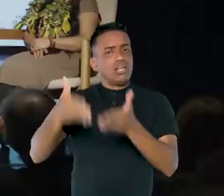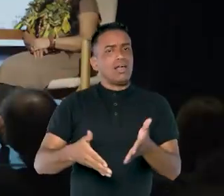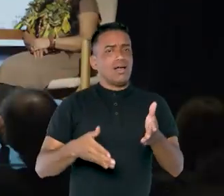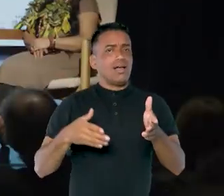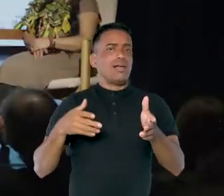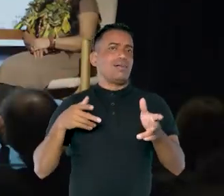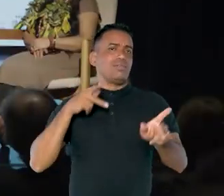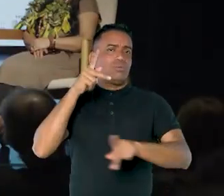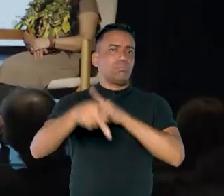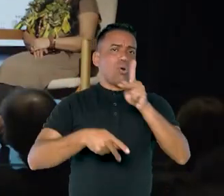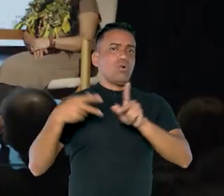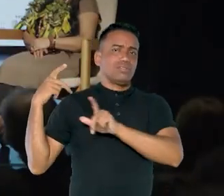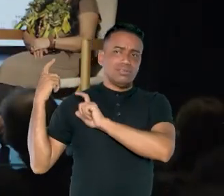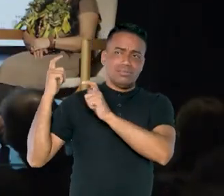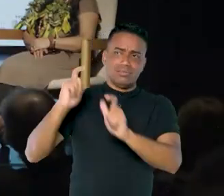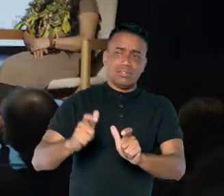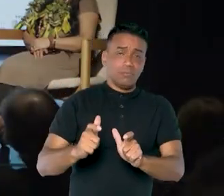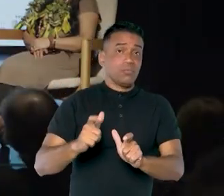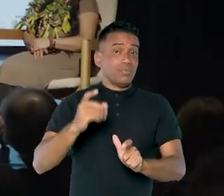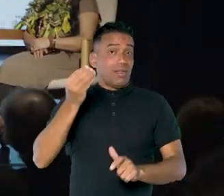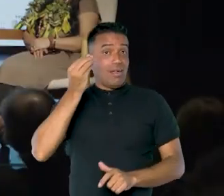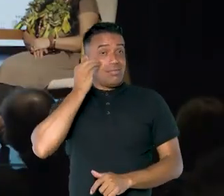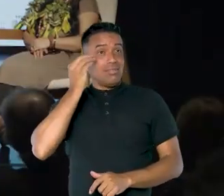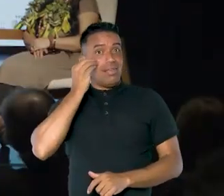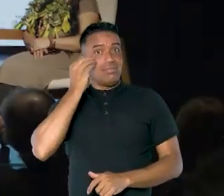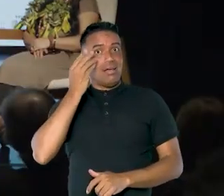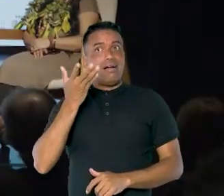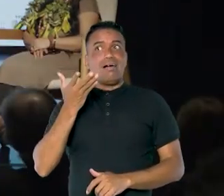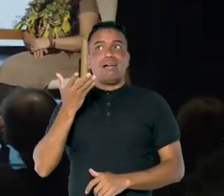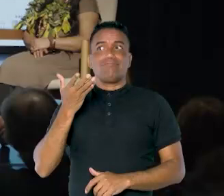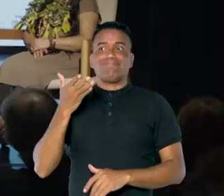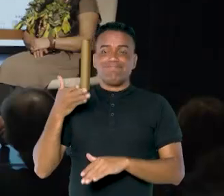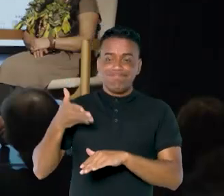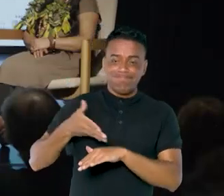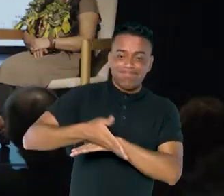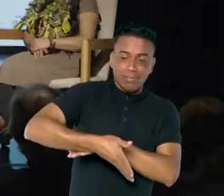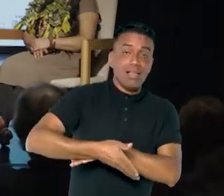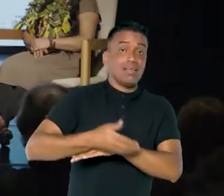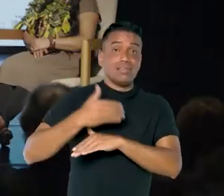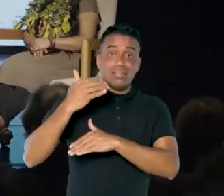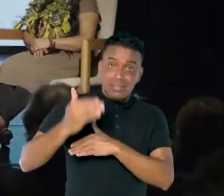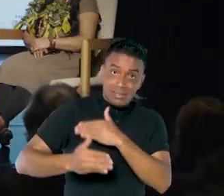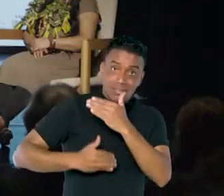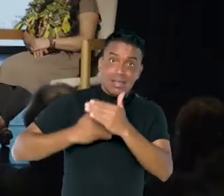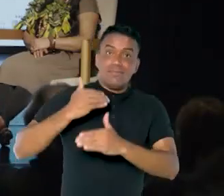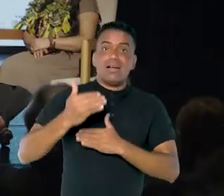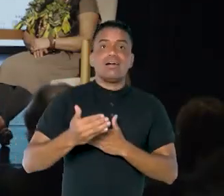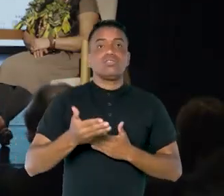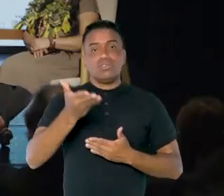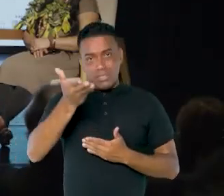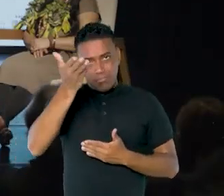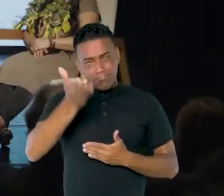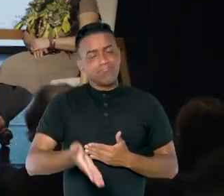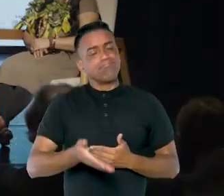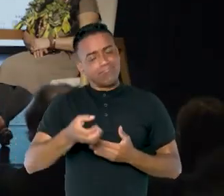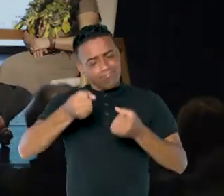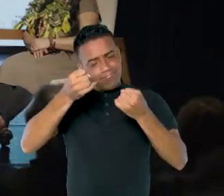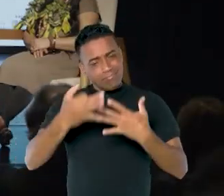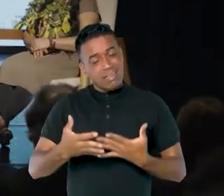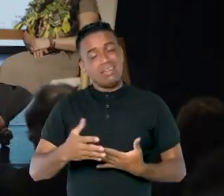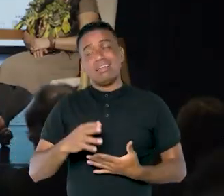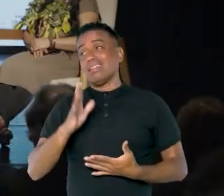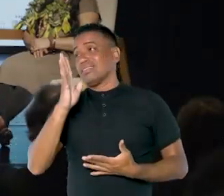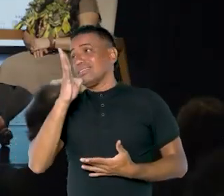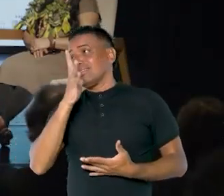para tentar, inclusive, incidir nesses avanços que você mesmo disse que ainda é tão lento